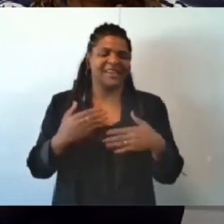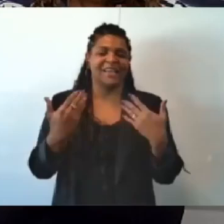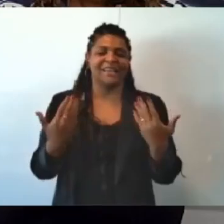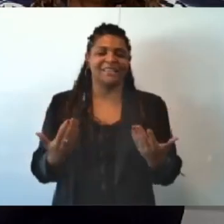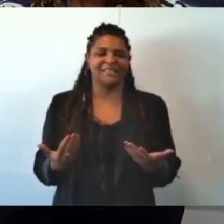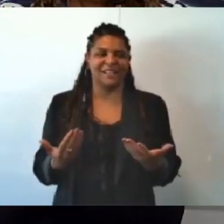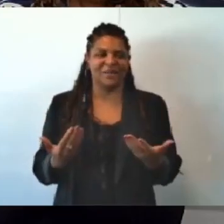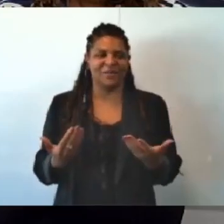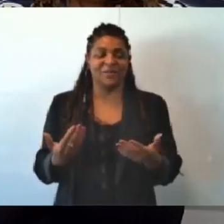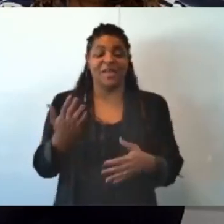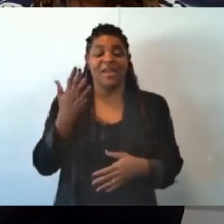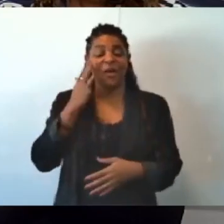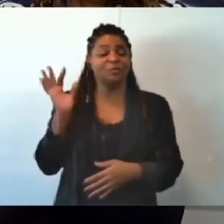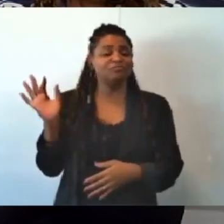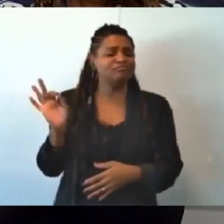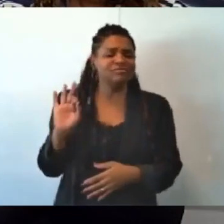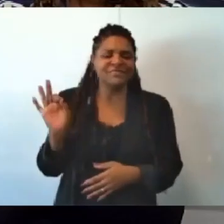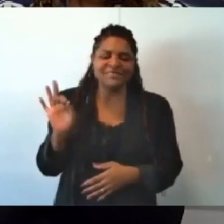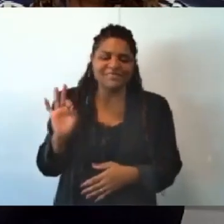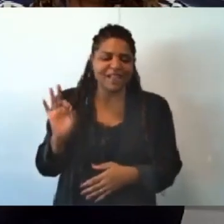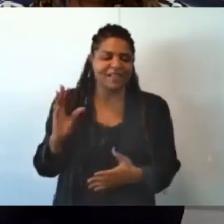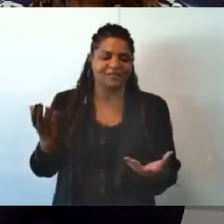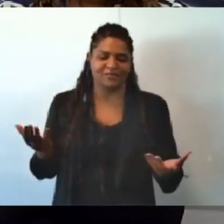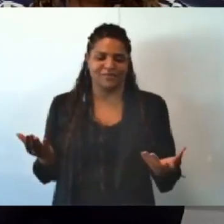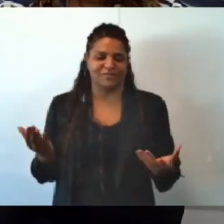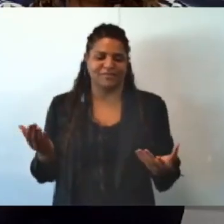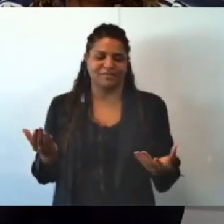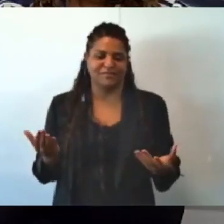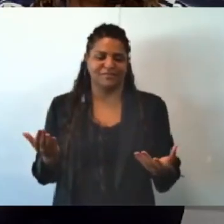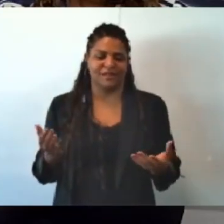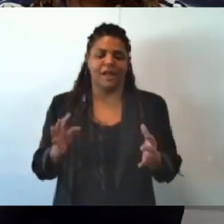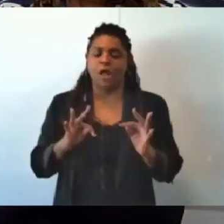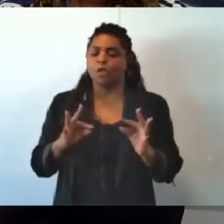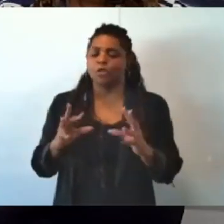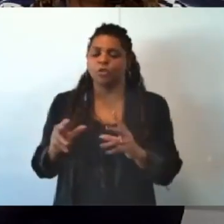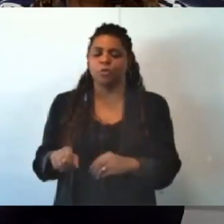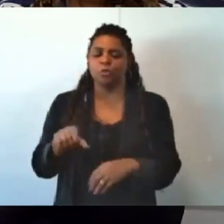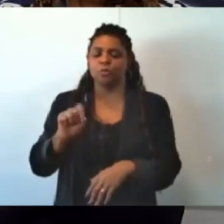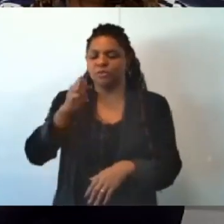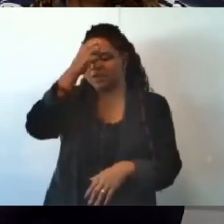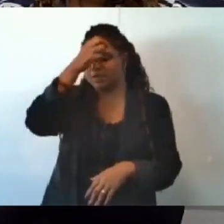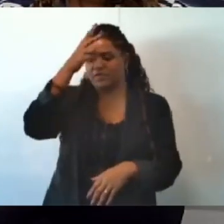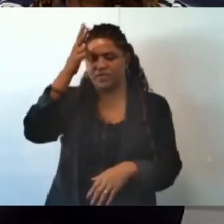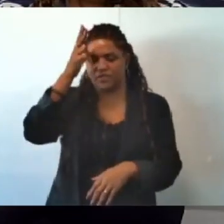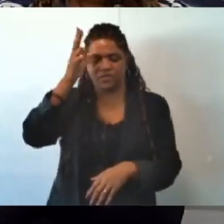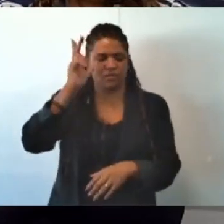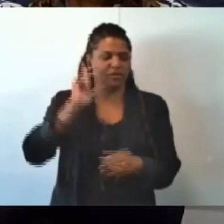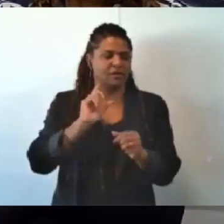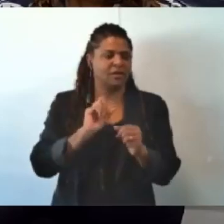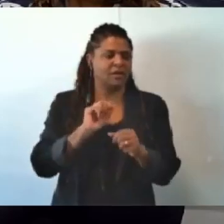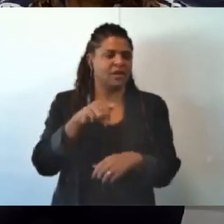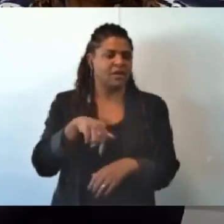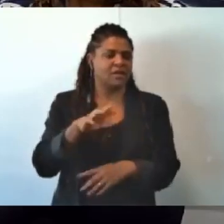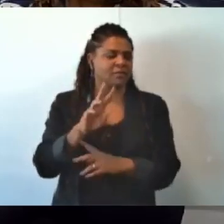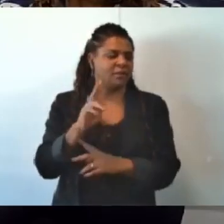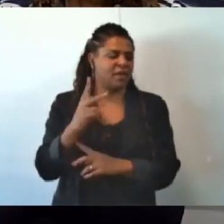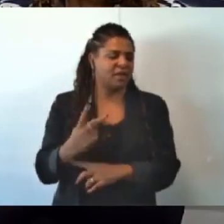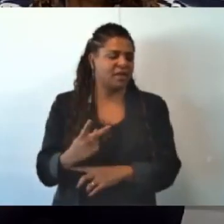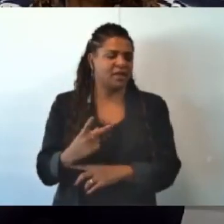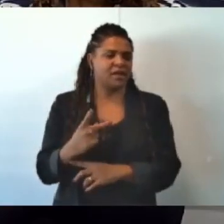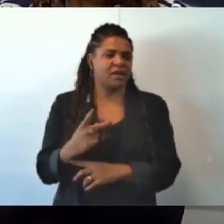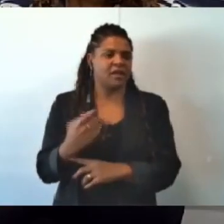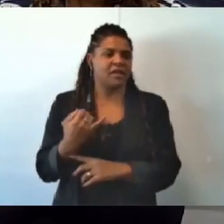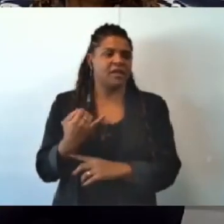entendo, eu não consigo entender tudo que a prefeitura em Belo Horizonte, se não for vocês lutarem